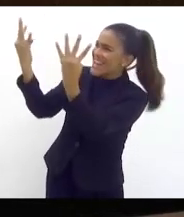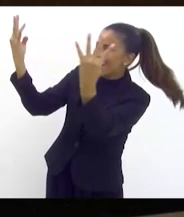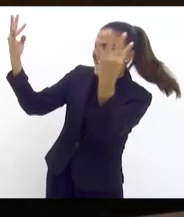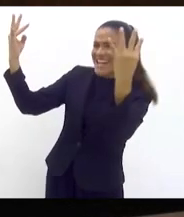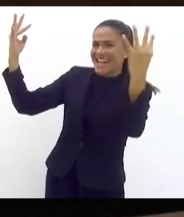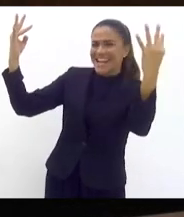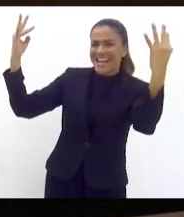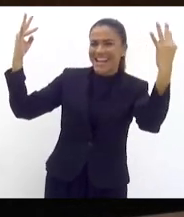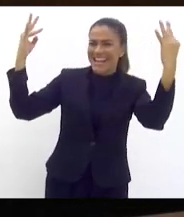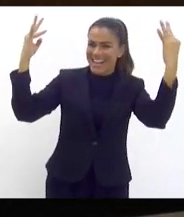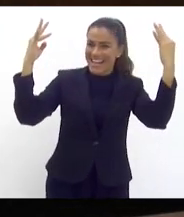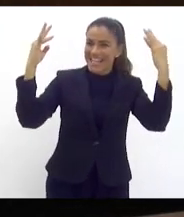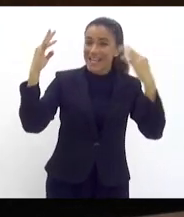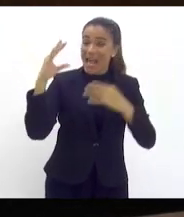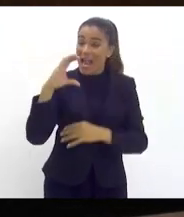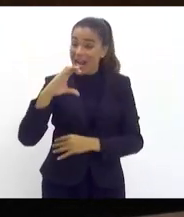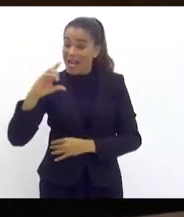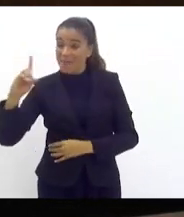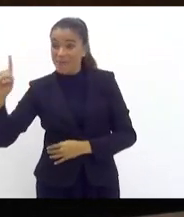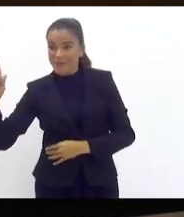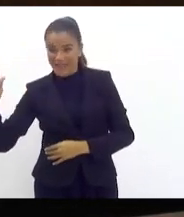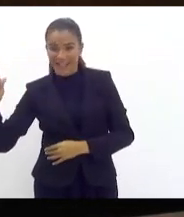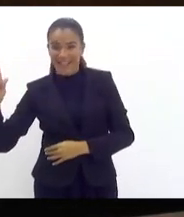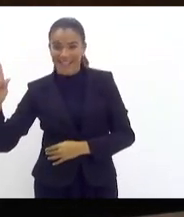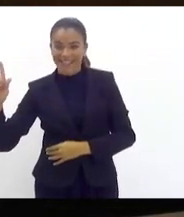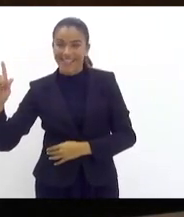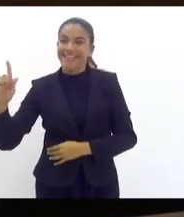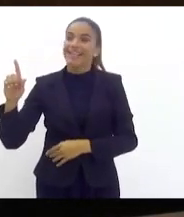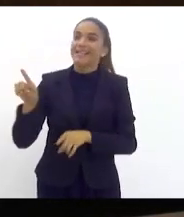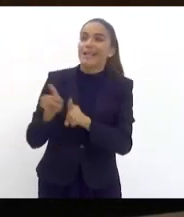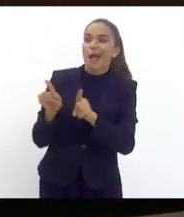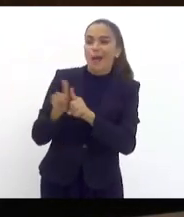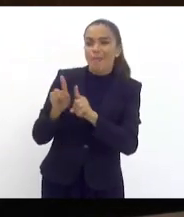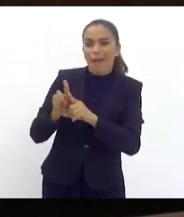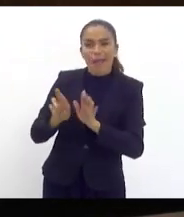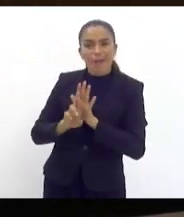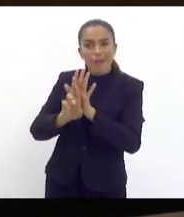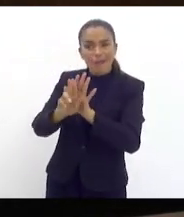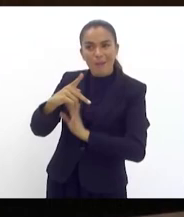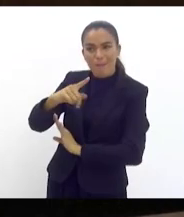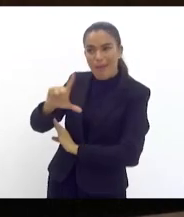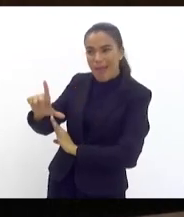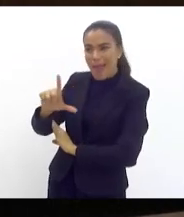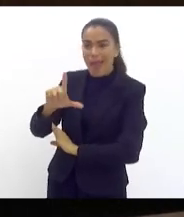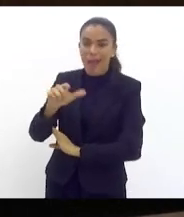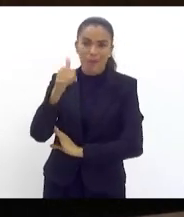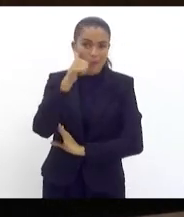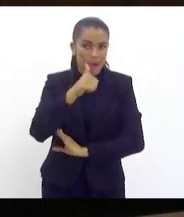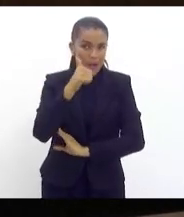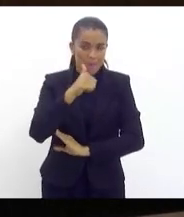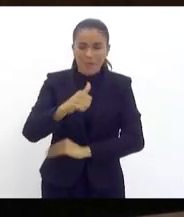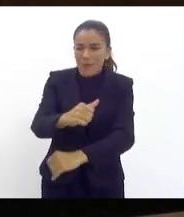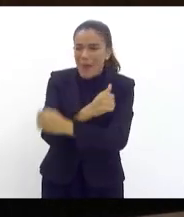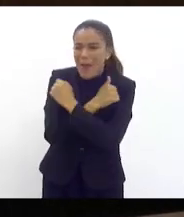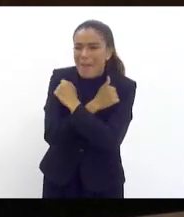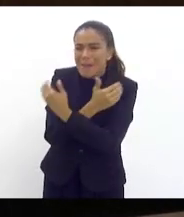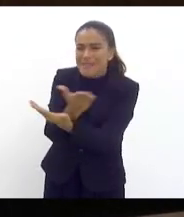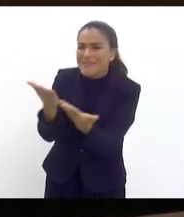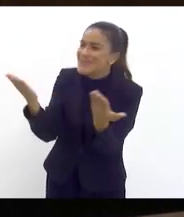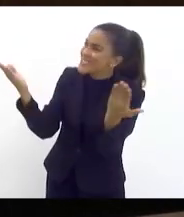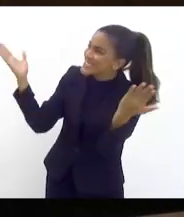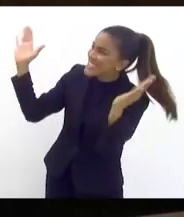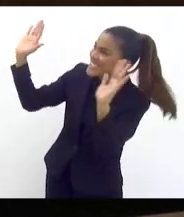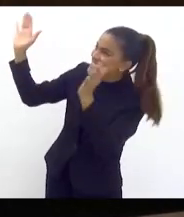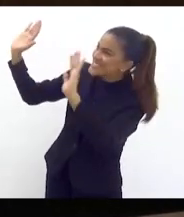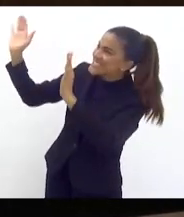da direita Campo Grande, que representam lá o PL Mulher, lá em Campo Grande. Um grande abraço a todos vocês,